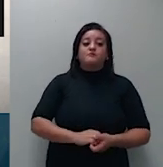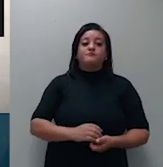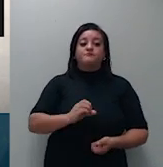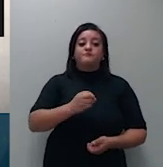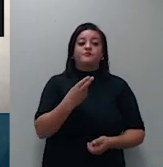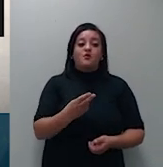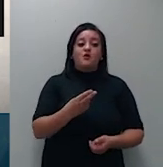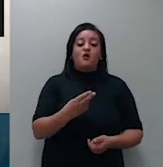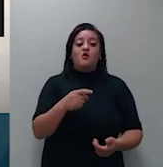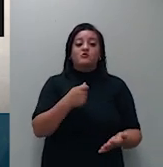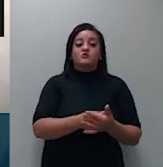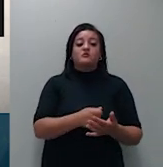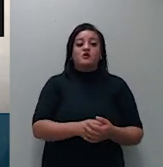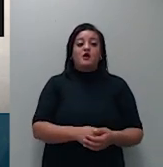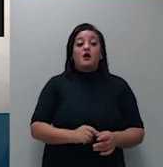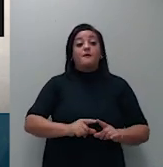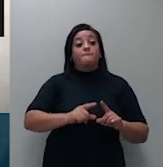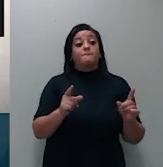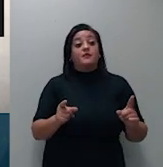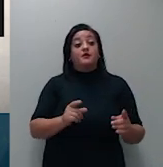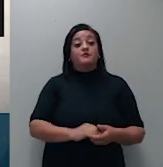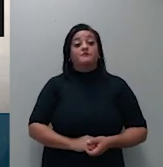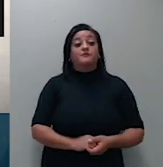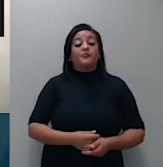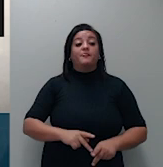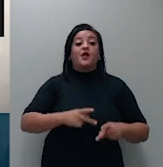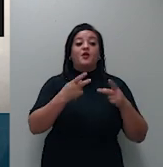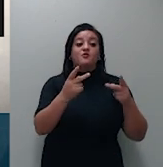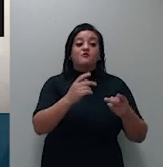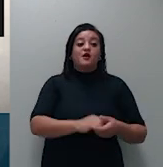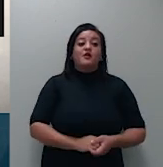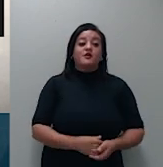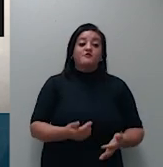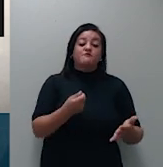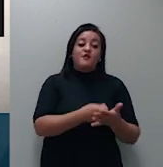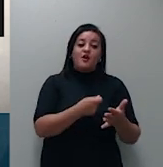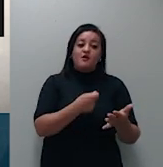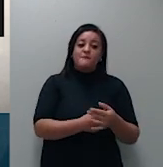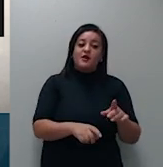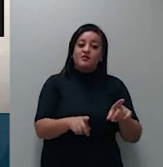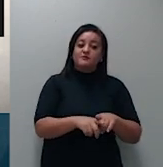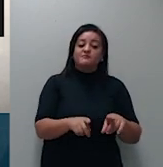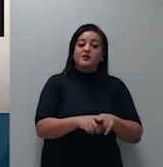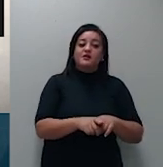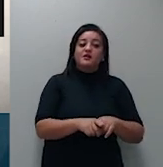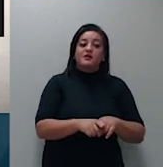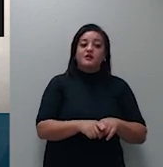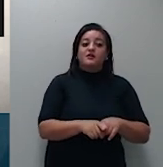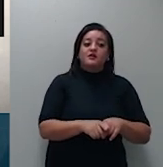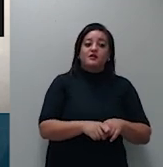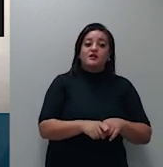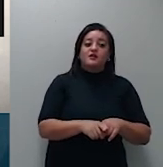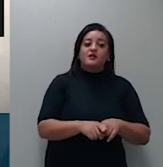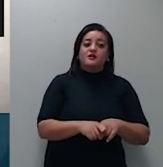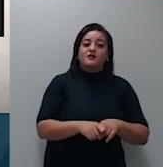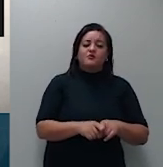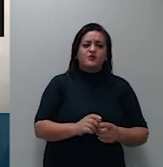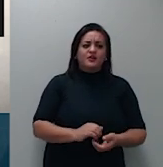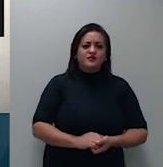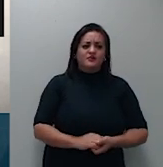a execução Todavia o valor cobrar com o